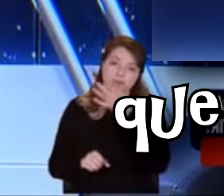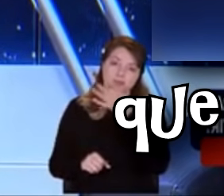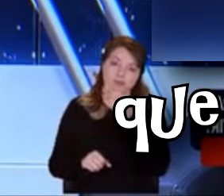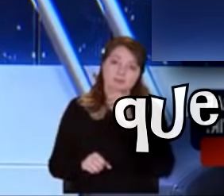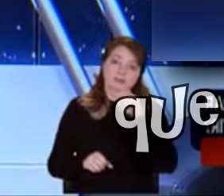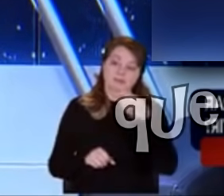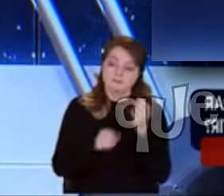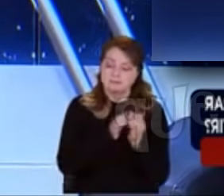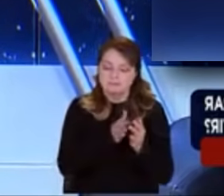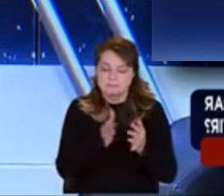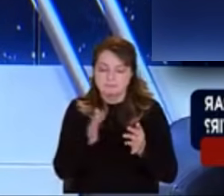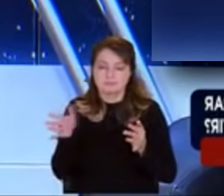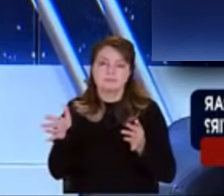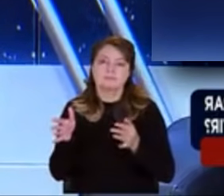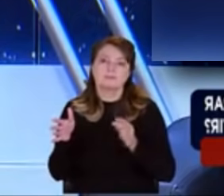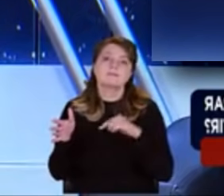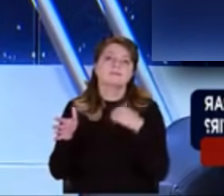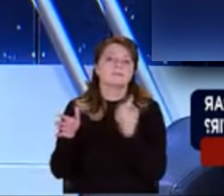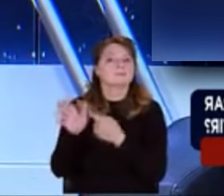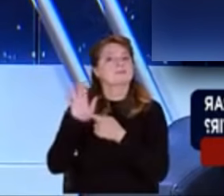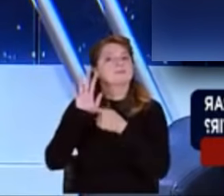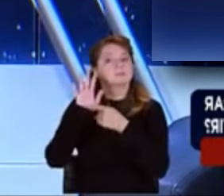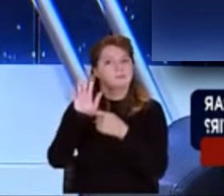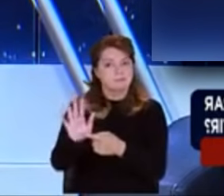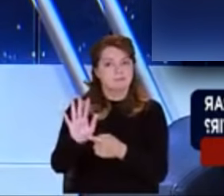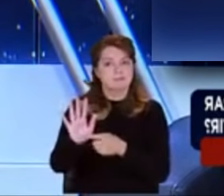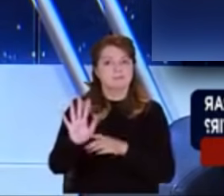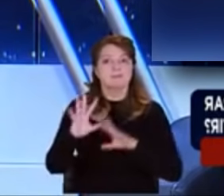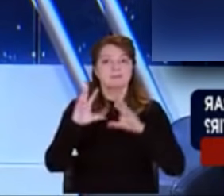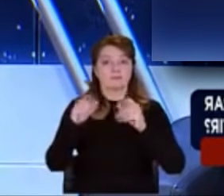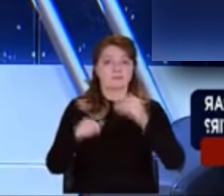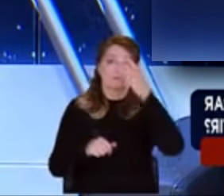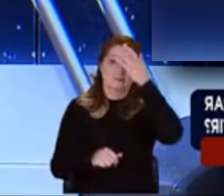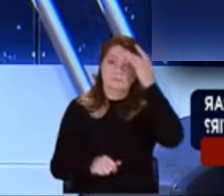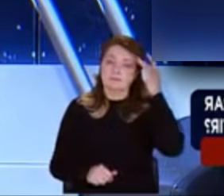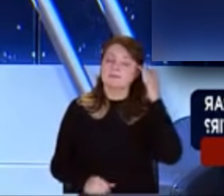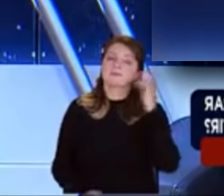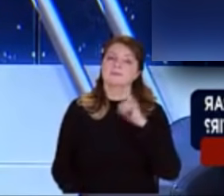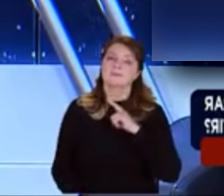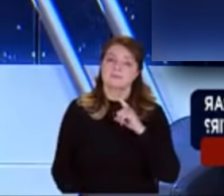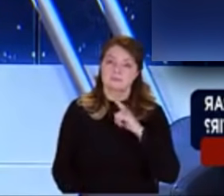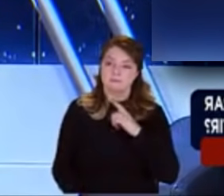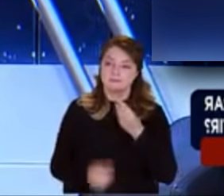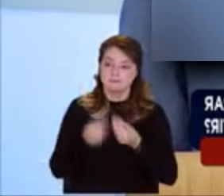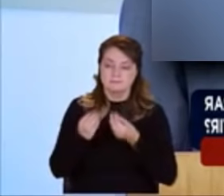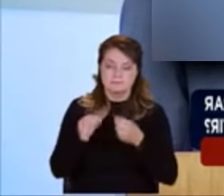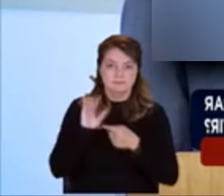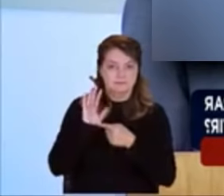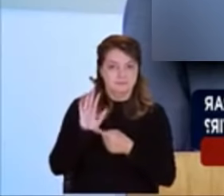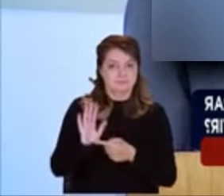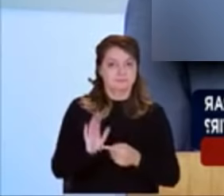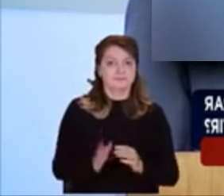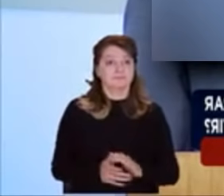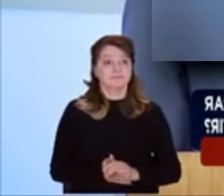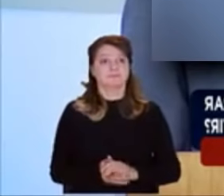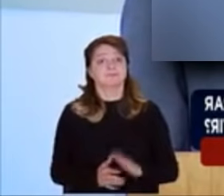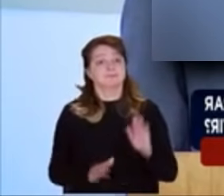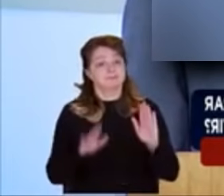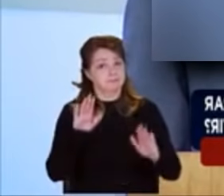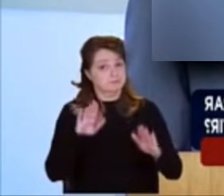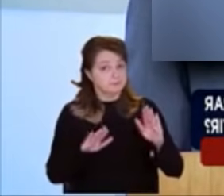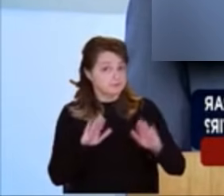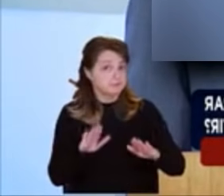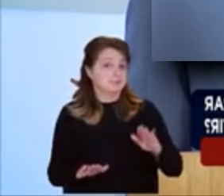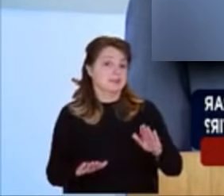mesmo obras alheias, tá ligado? É algo que dá pena. Pois, novamente, é esse tipo de programa com estrutura de engenharia social direcionada em